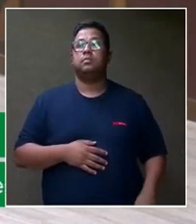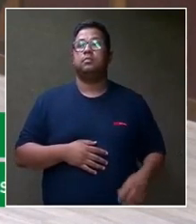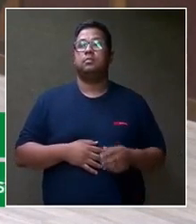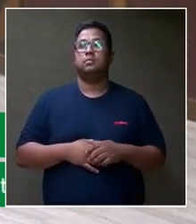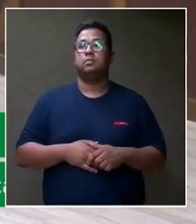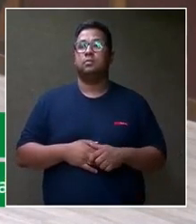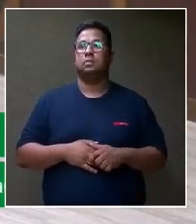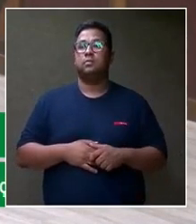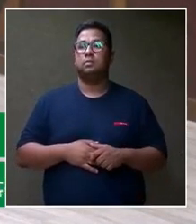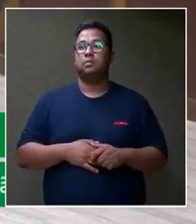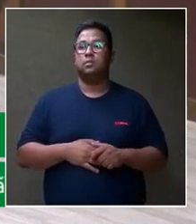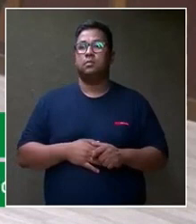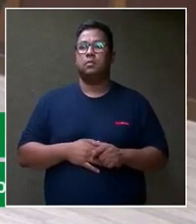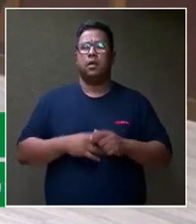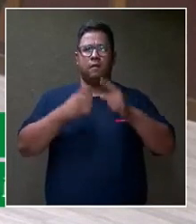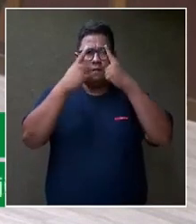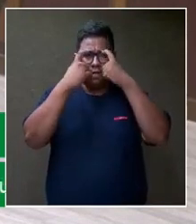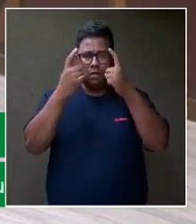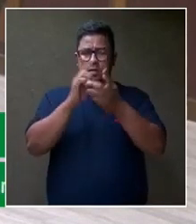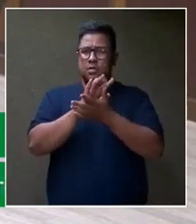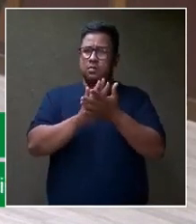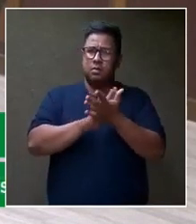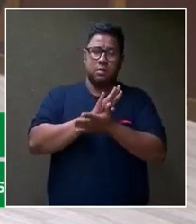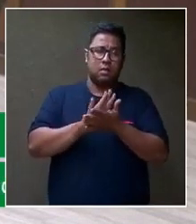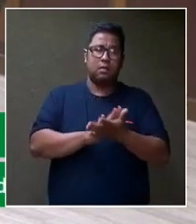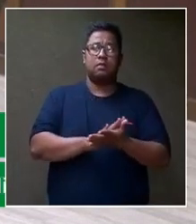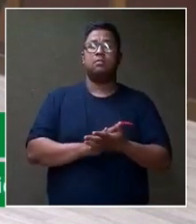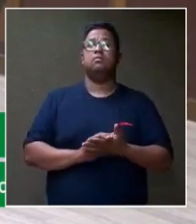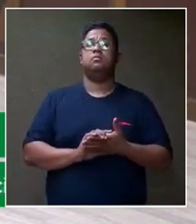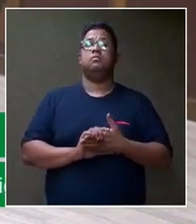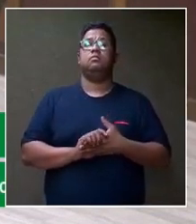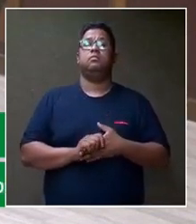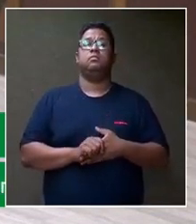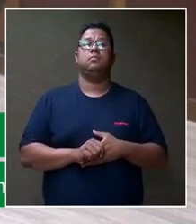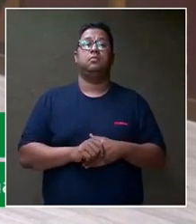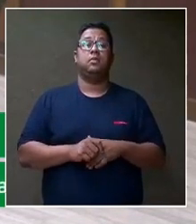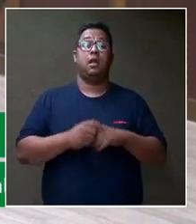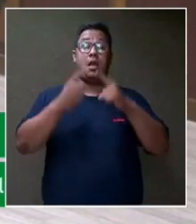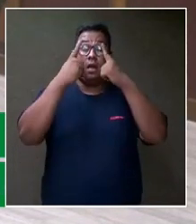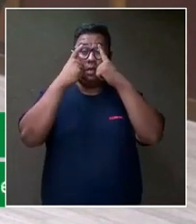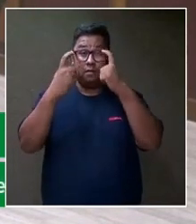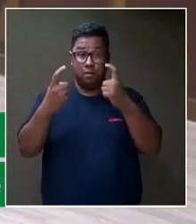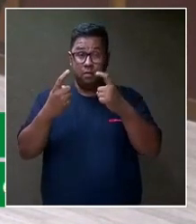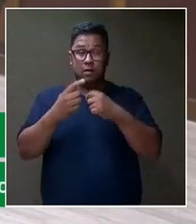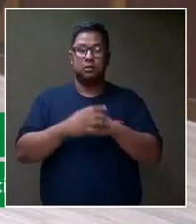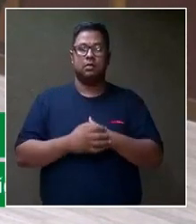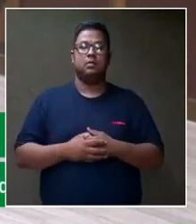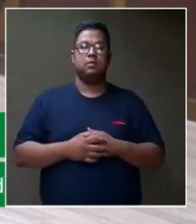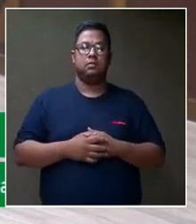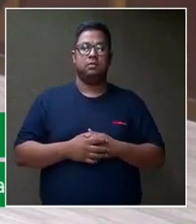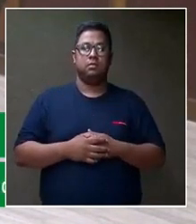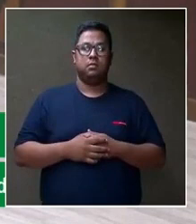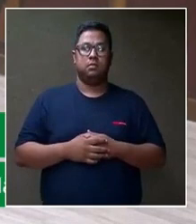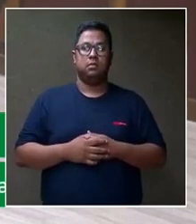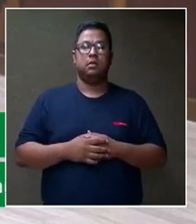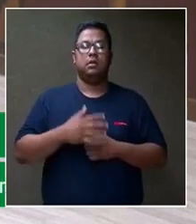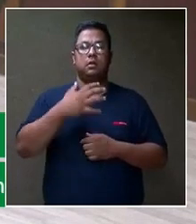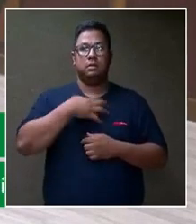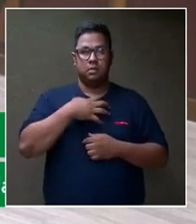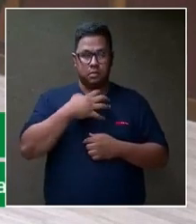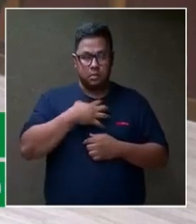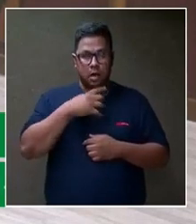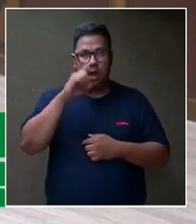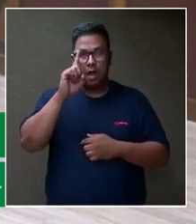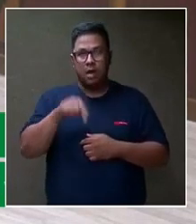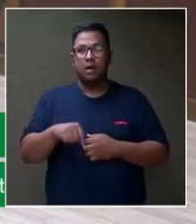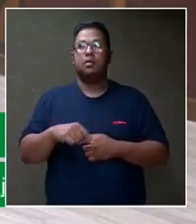Nem supondo violência doméstica, a senhora não recebeu nenhuma mensagem da Emily? A violência que eu já falei, que ela sentia presa,